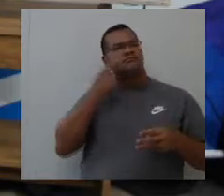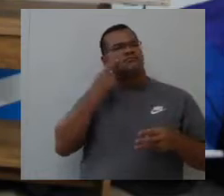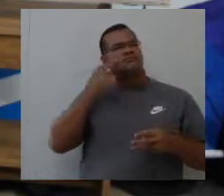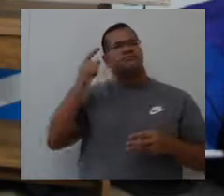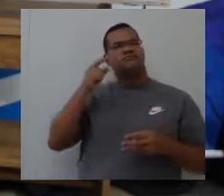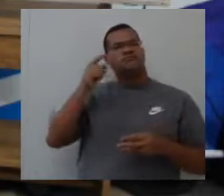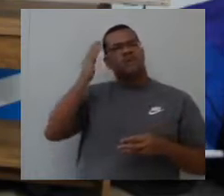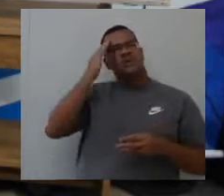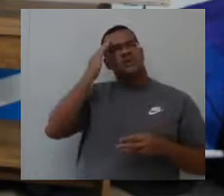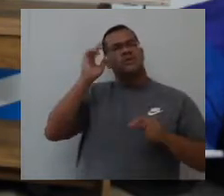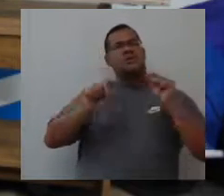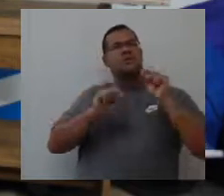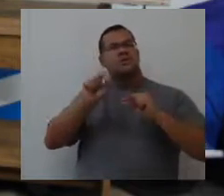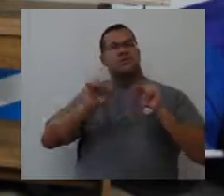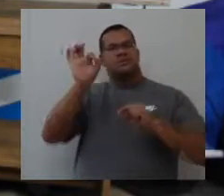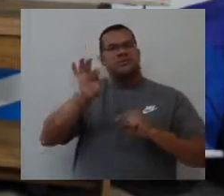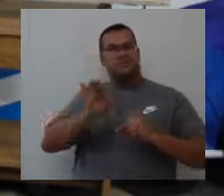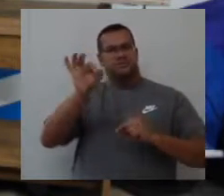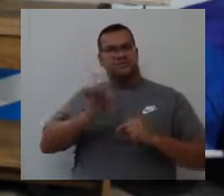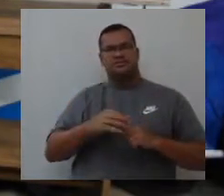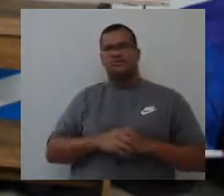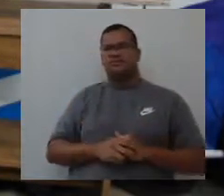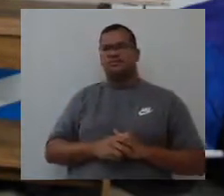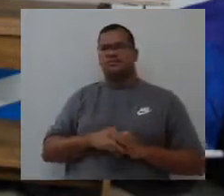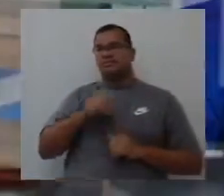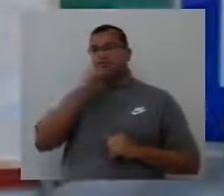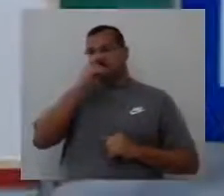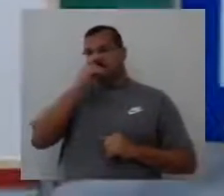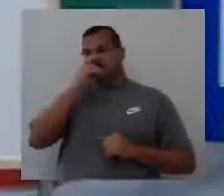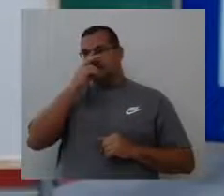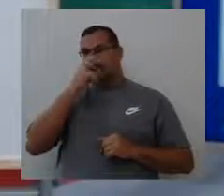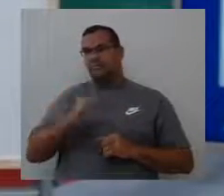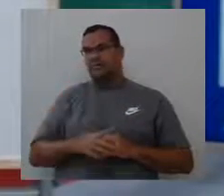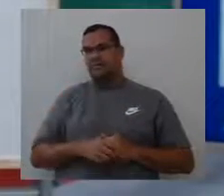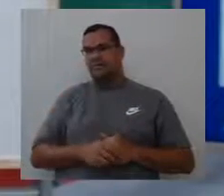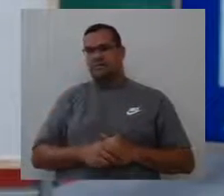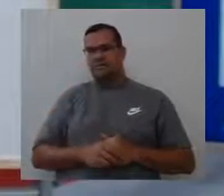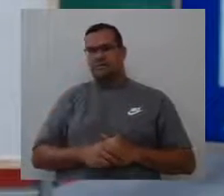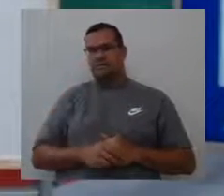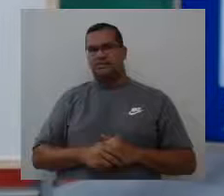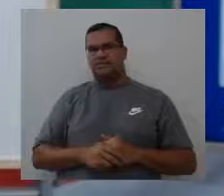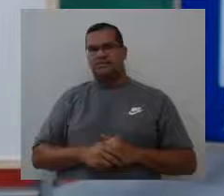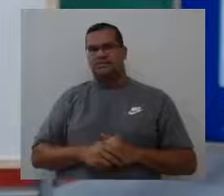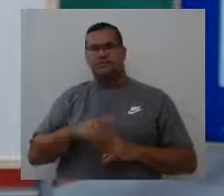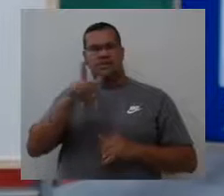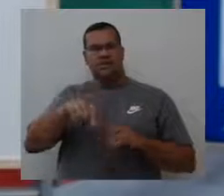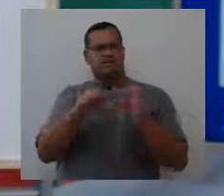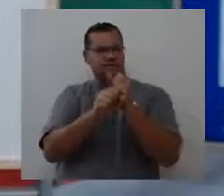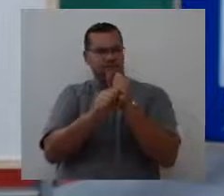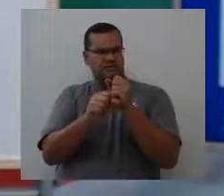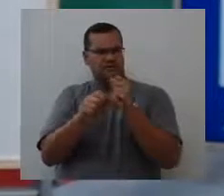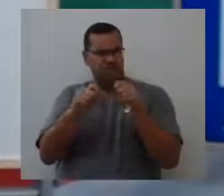compreender essa ideia de porcentagem. Vem para esse quadro aqui comigo. Quando eu fiz aqui a conta, ó,